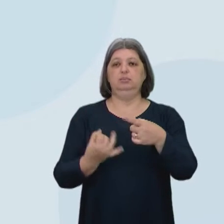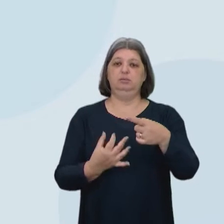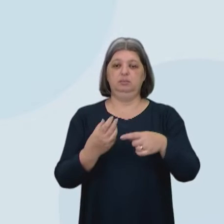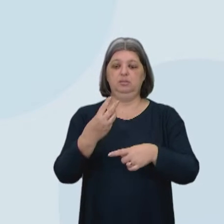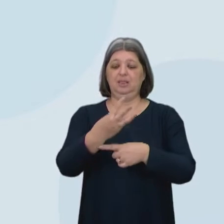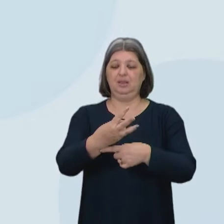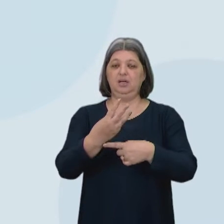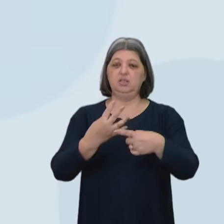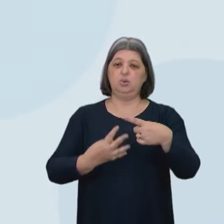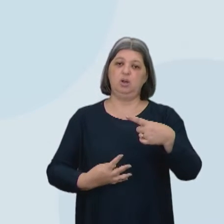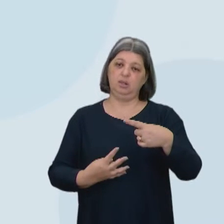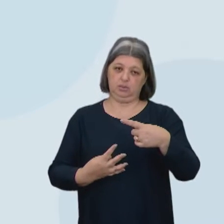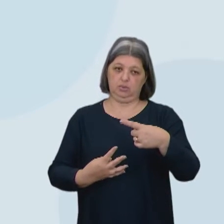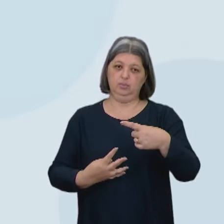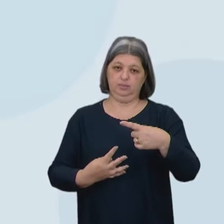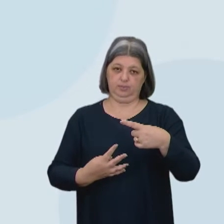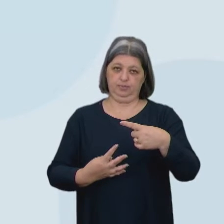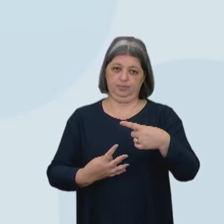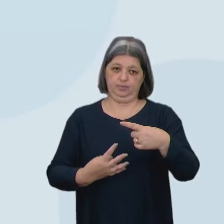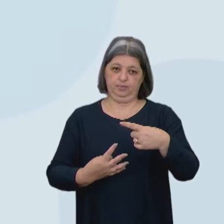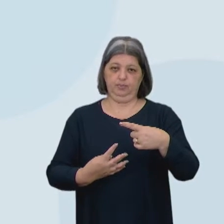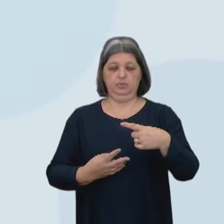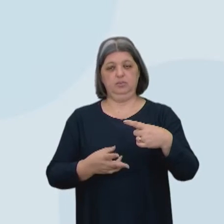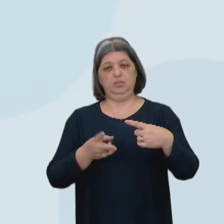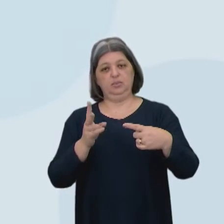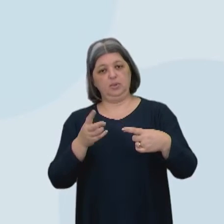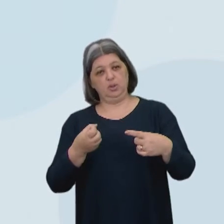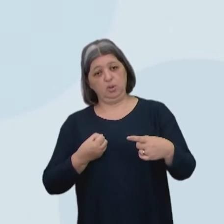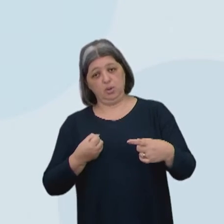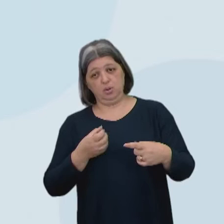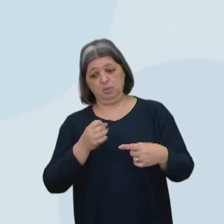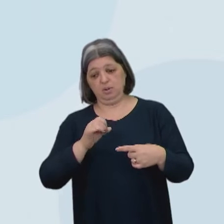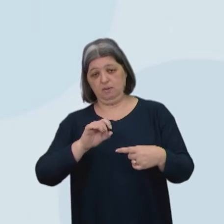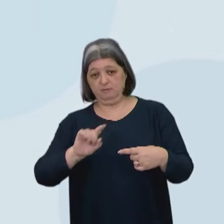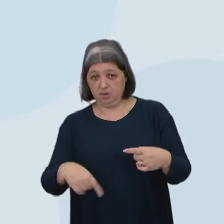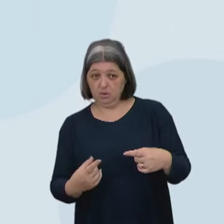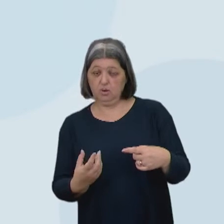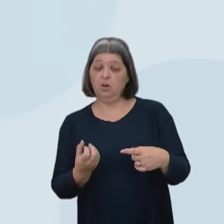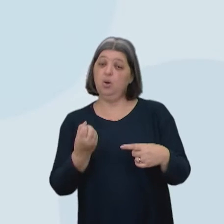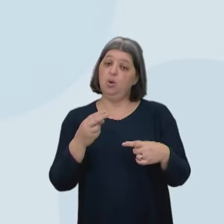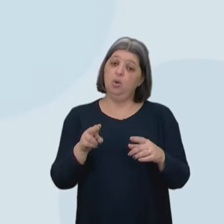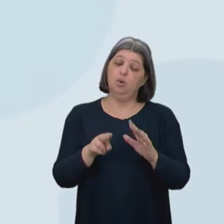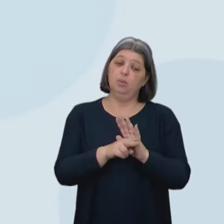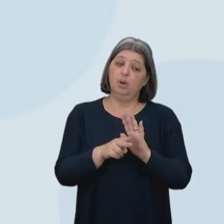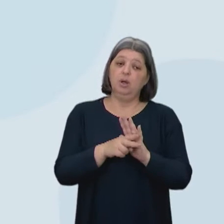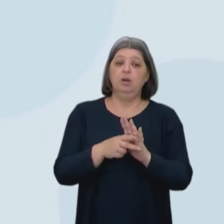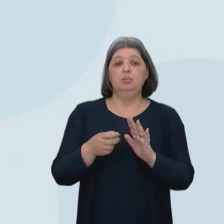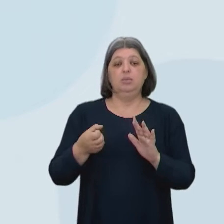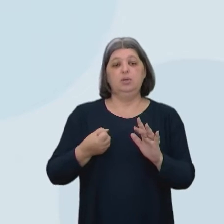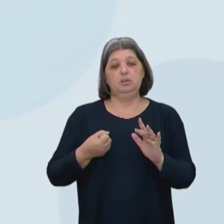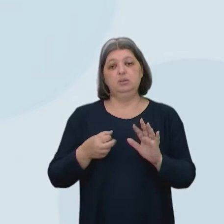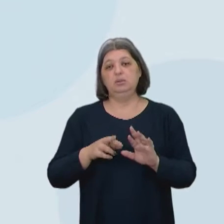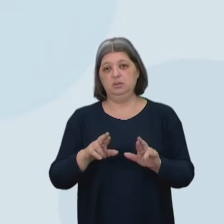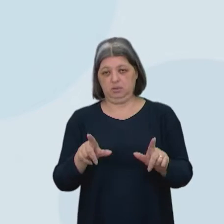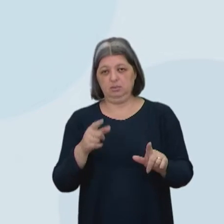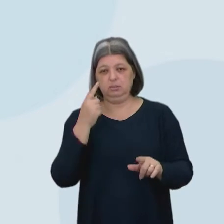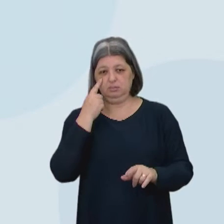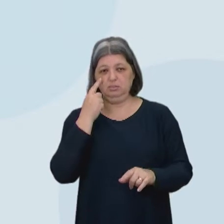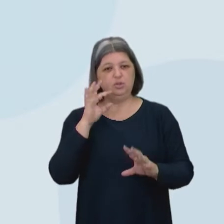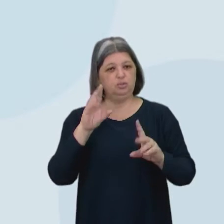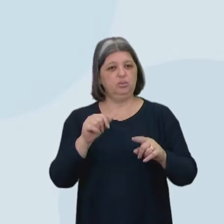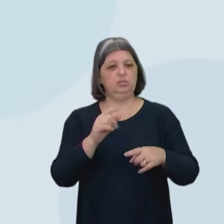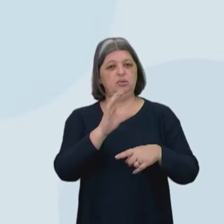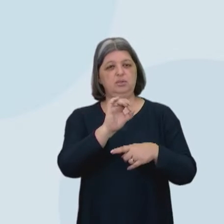no caso, ou em uma dízima ou num decimal exato. Tem que dividir o 3 por 4. Olha as opções aqui, ó. Já tem opção tudo com